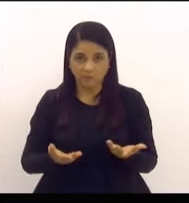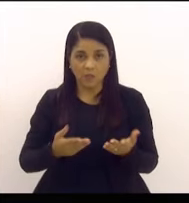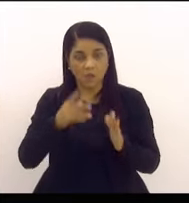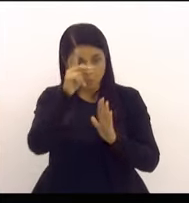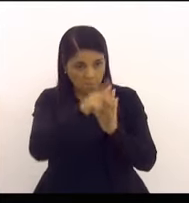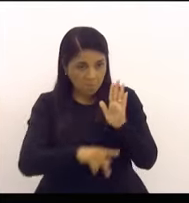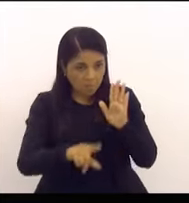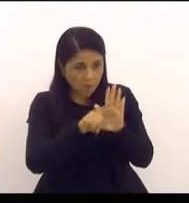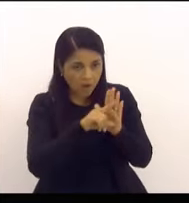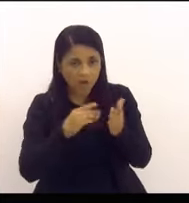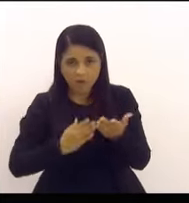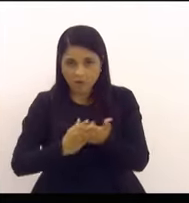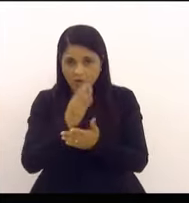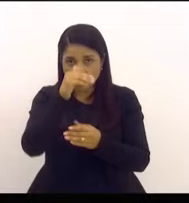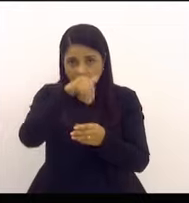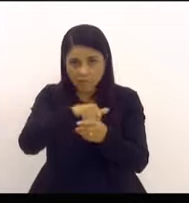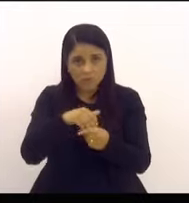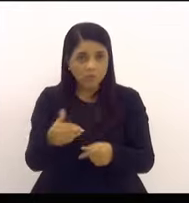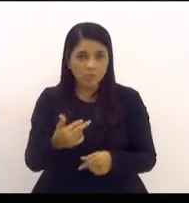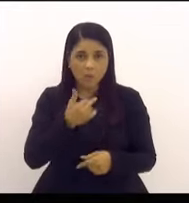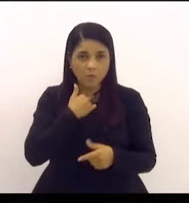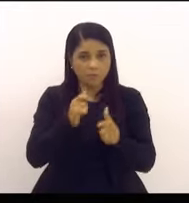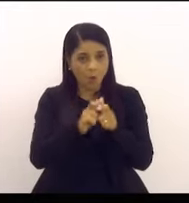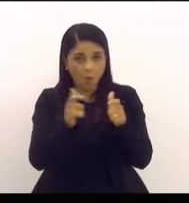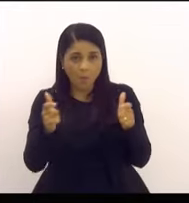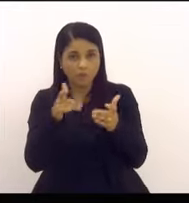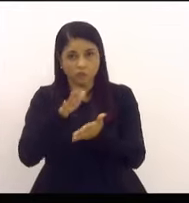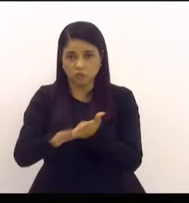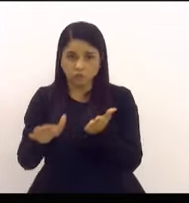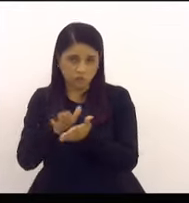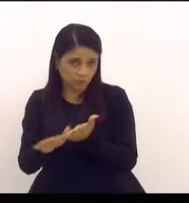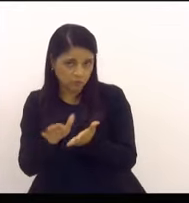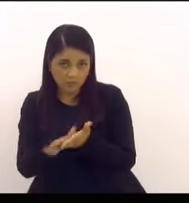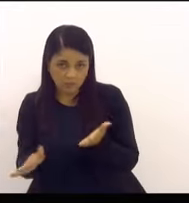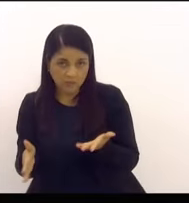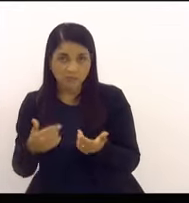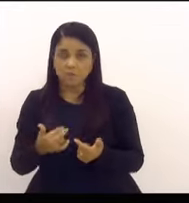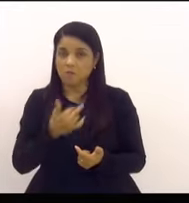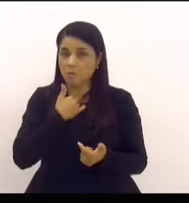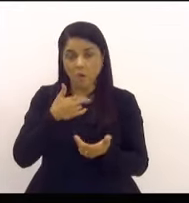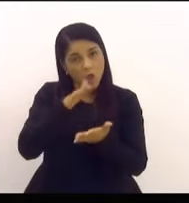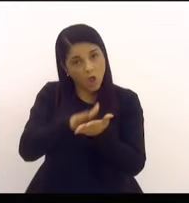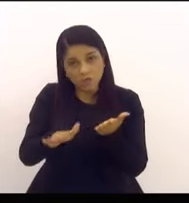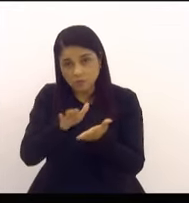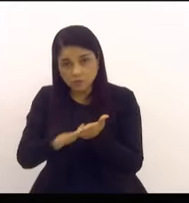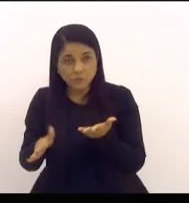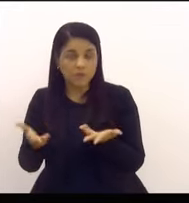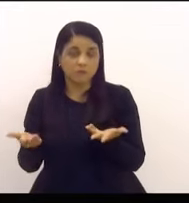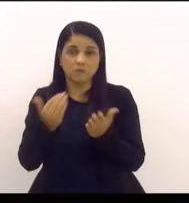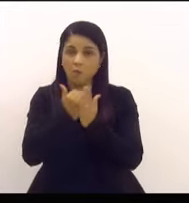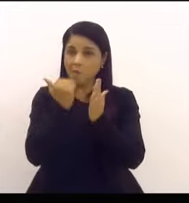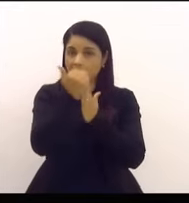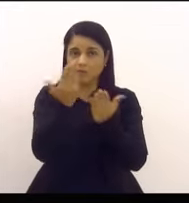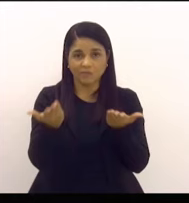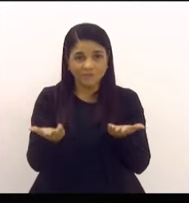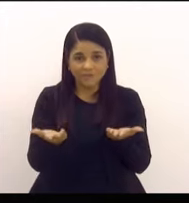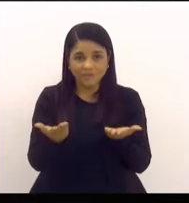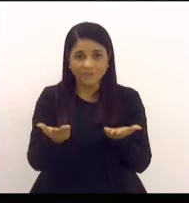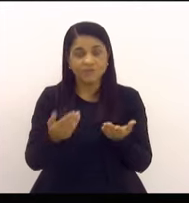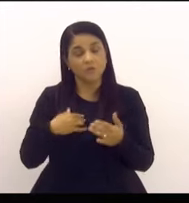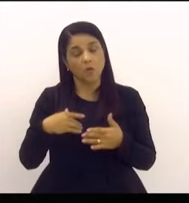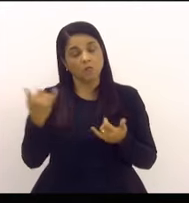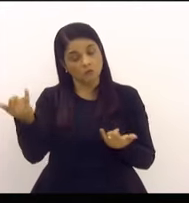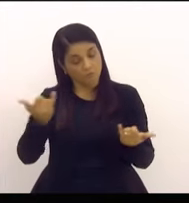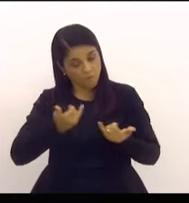nessa casa? Não pode ter aumento de despesa, não pode ter. Não pode ter aumento de despesa, eu sei porque a gente ouve. Bom, e agora vou repetir,